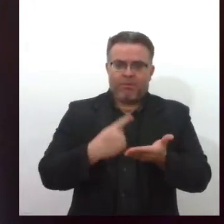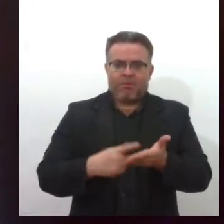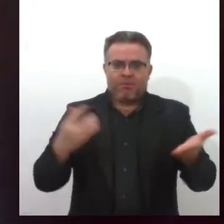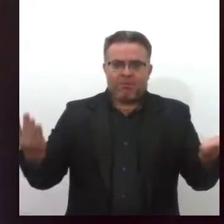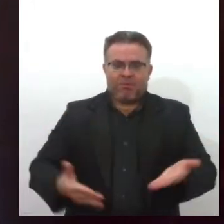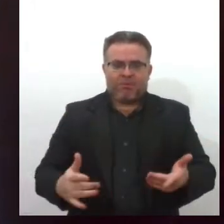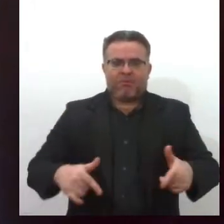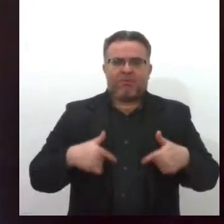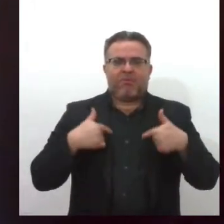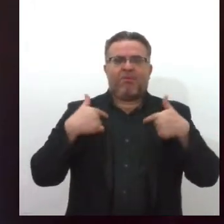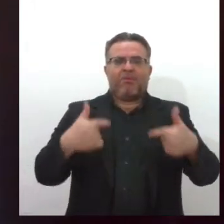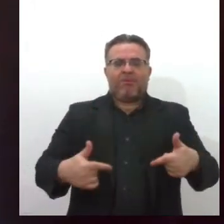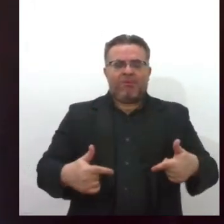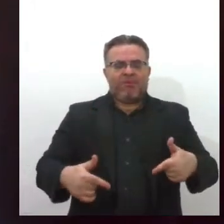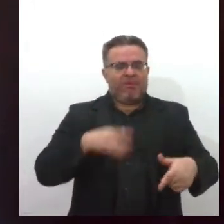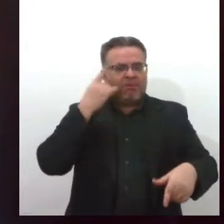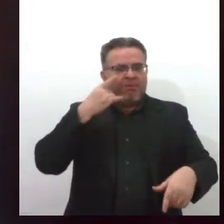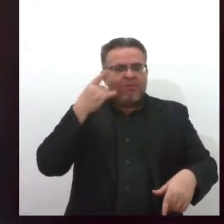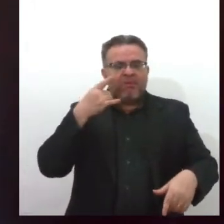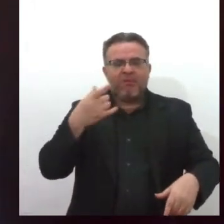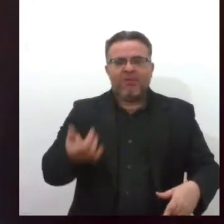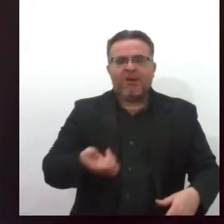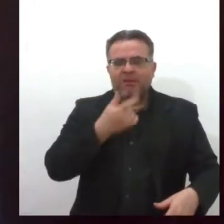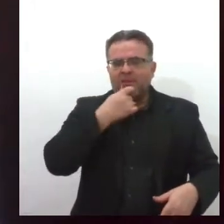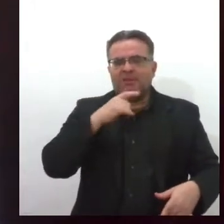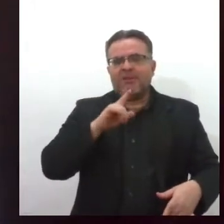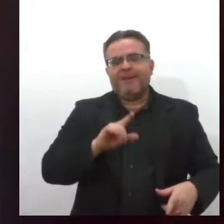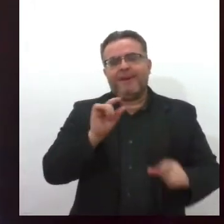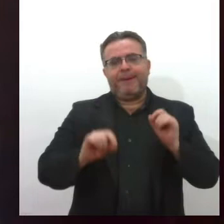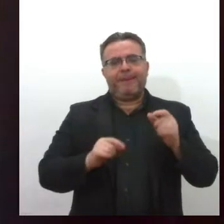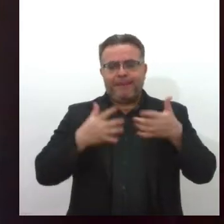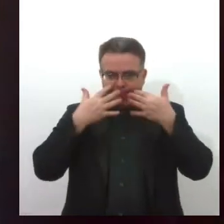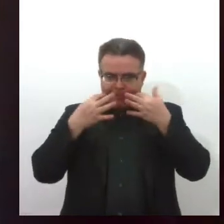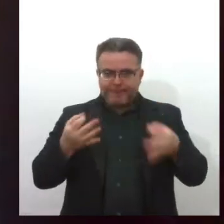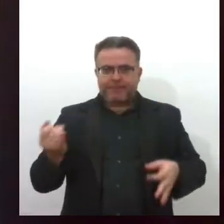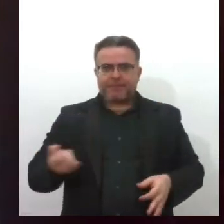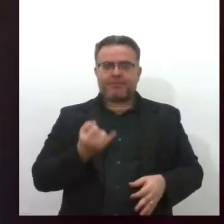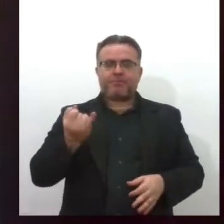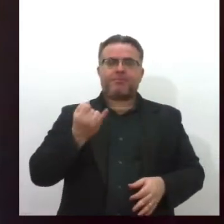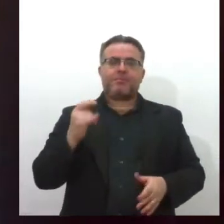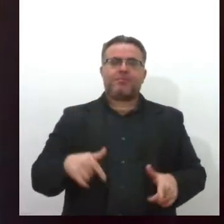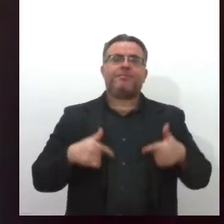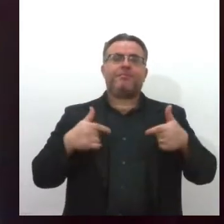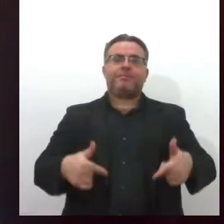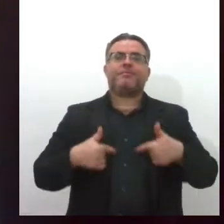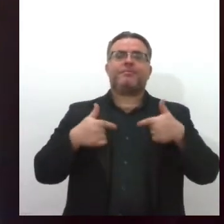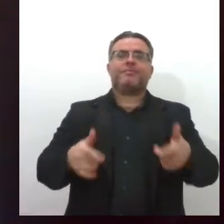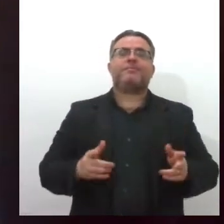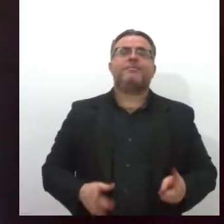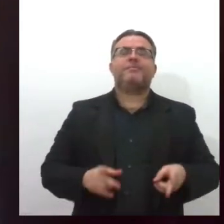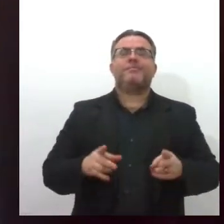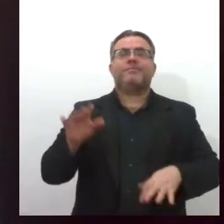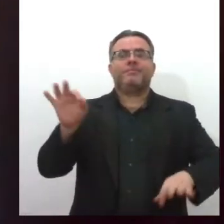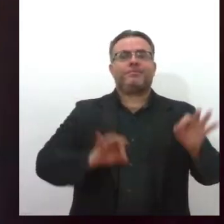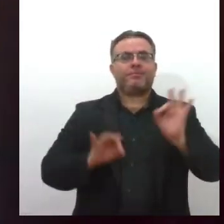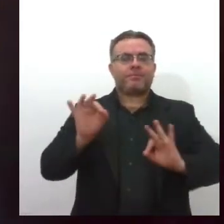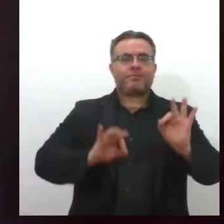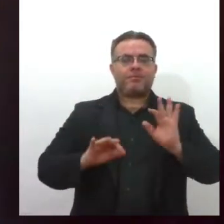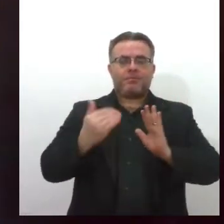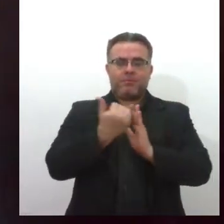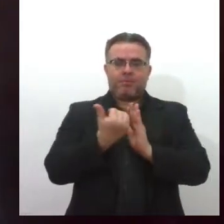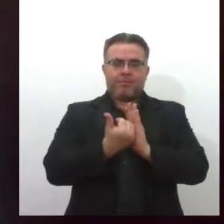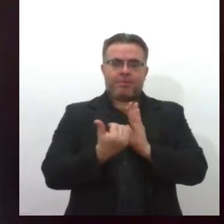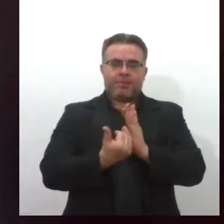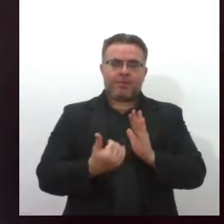presidência do deputado Luciano Bispo, um olhar muito importante para as atividades de planejamento, né? Imagine que